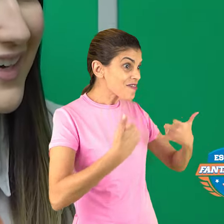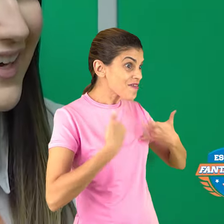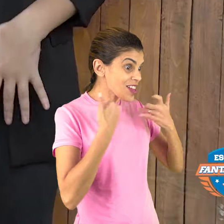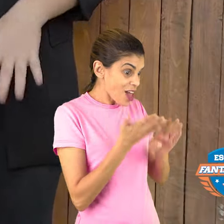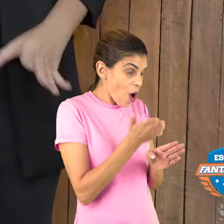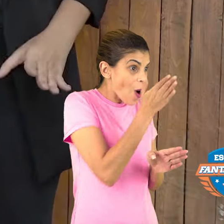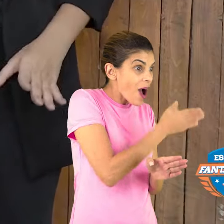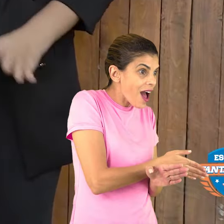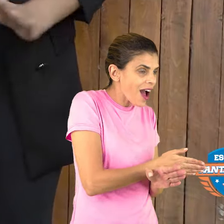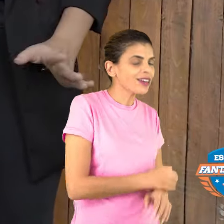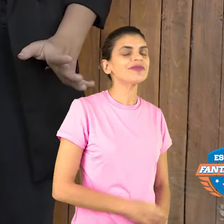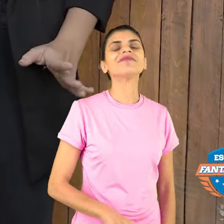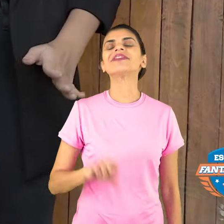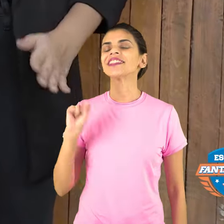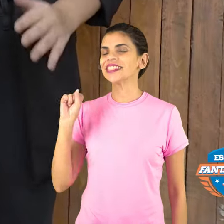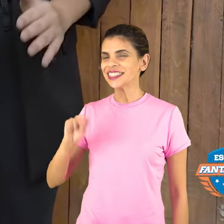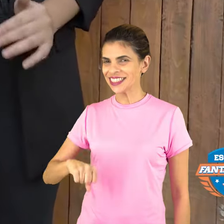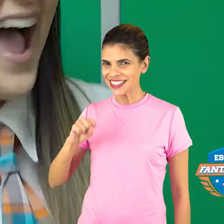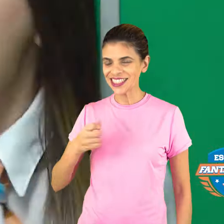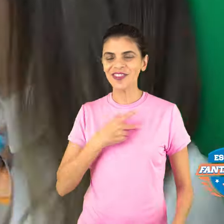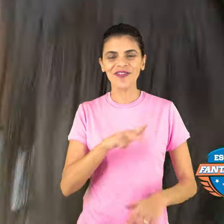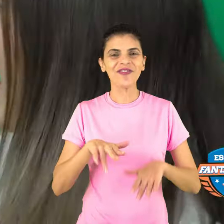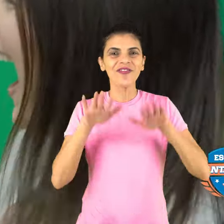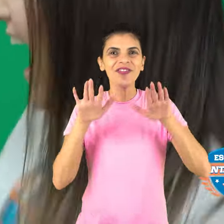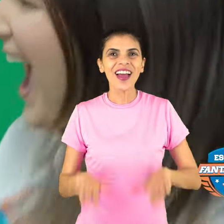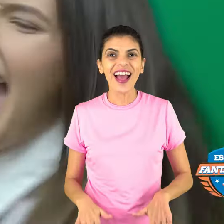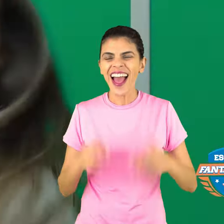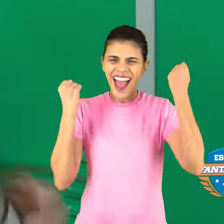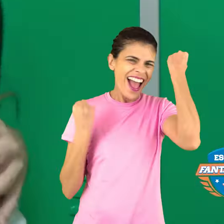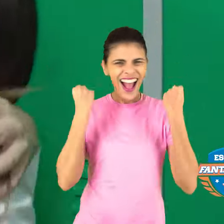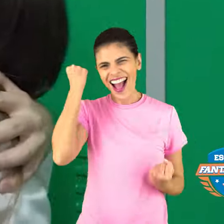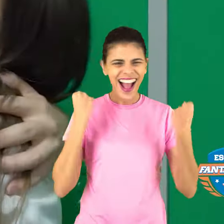lado? Sim, nós vamos ficar.